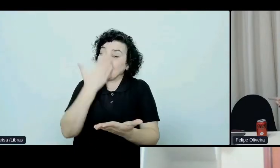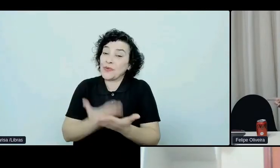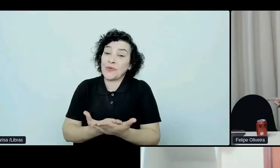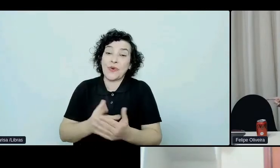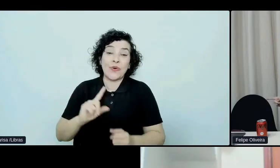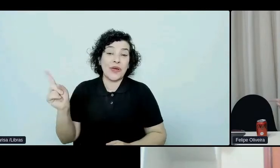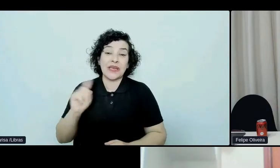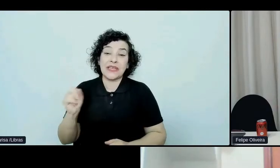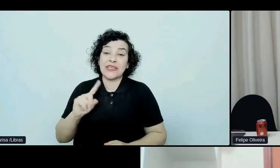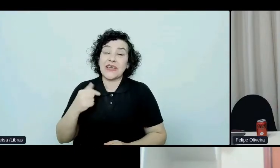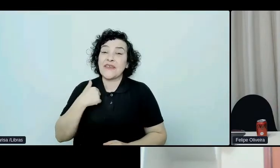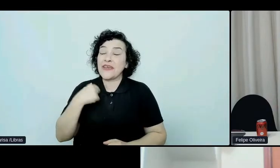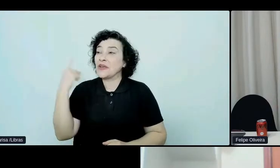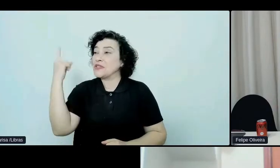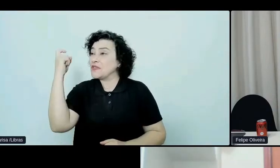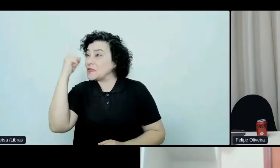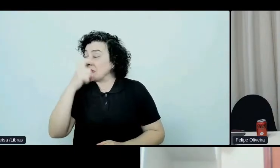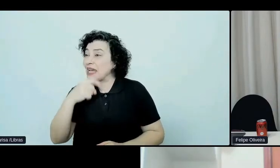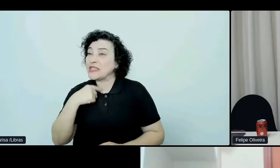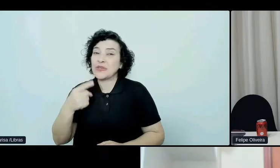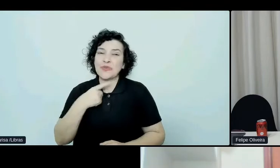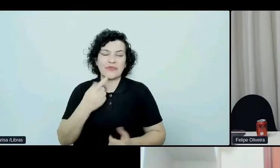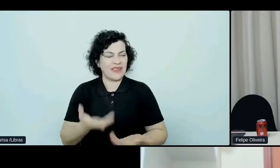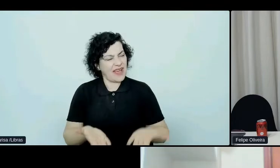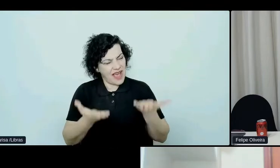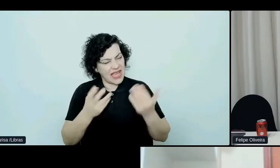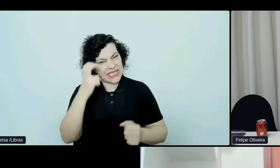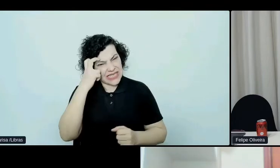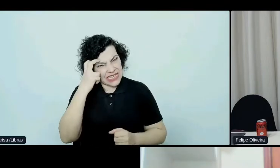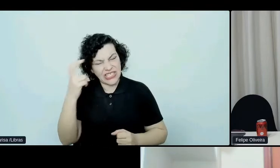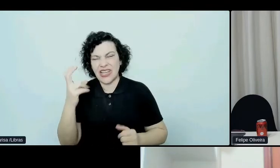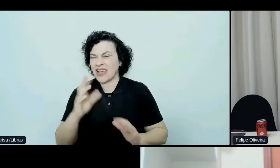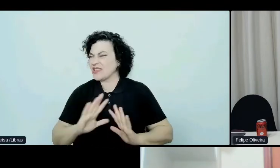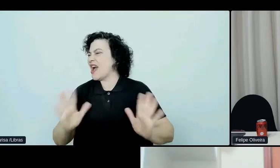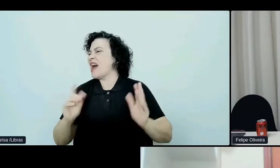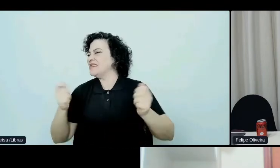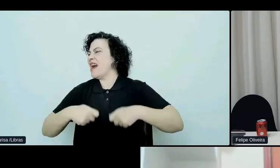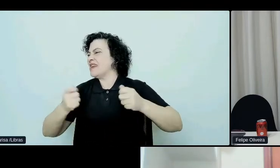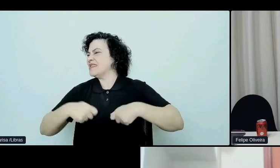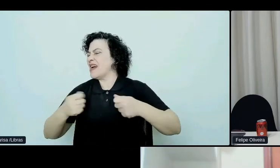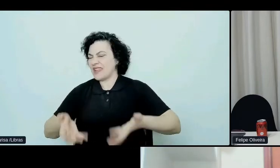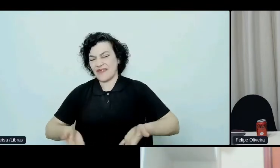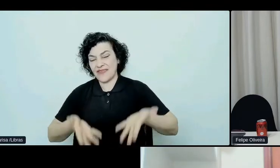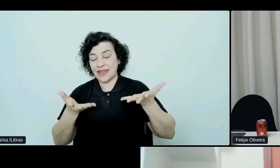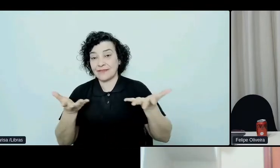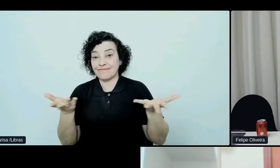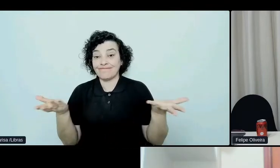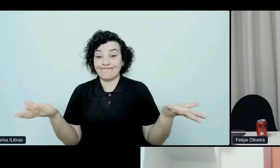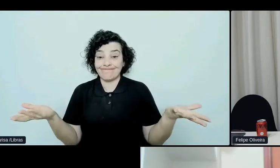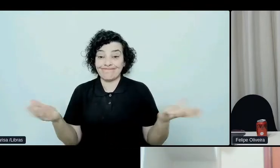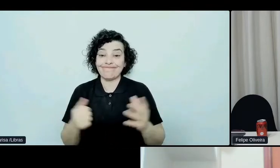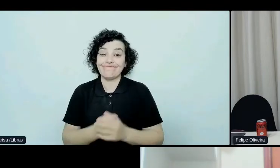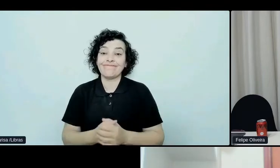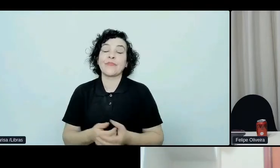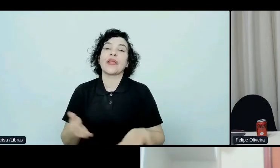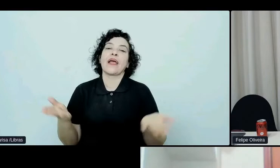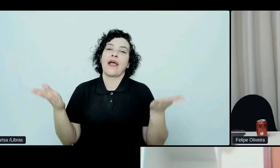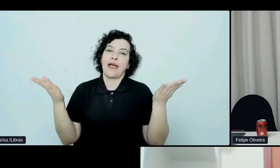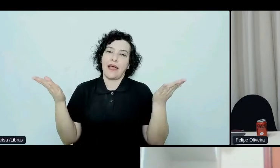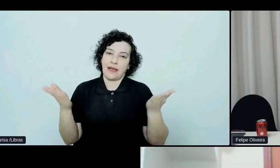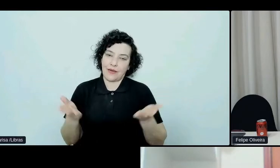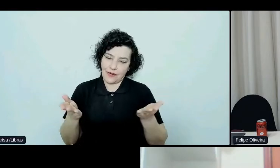muitas vezes invalidadas pelas outras pessoas na escola, na família, em diversos contextos, então eu não conseguia receber a ajuda que eu